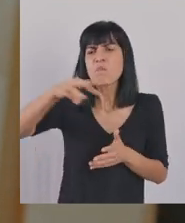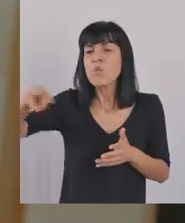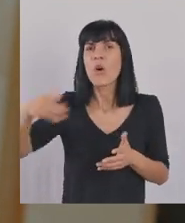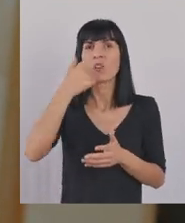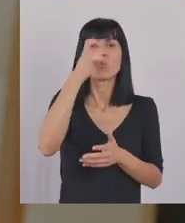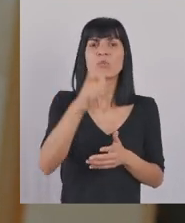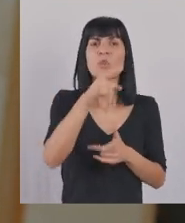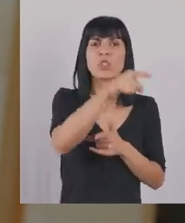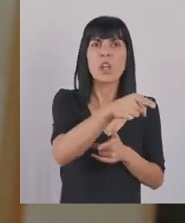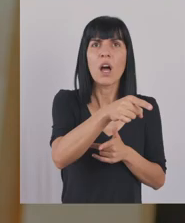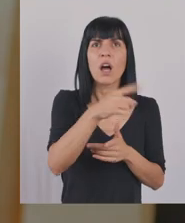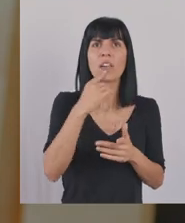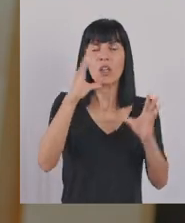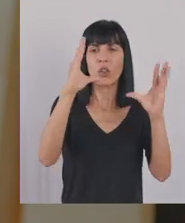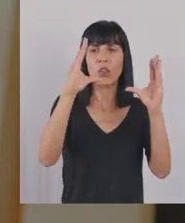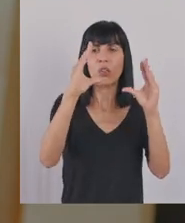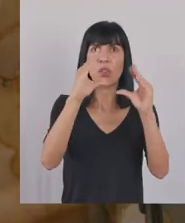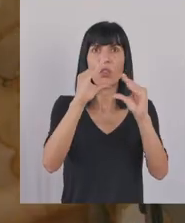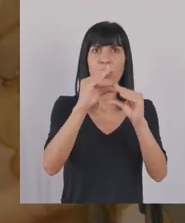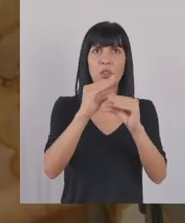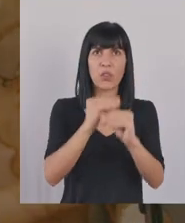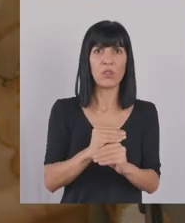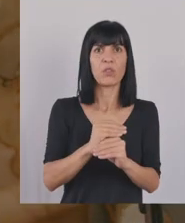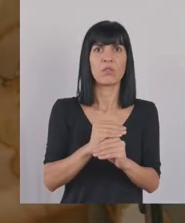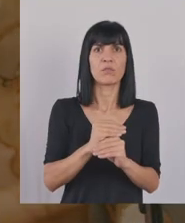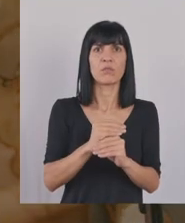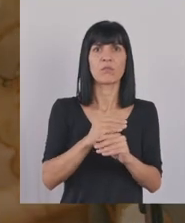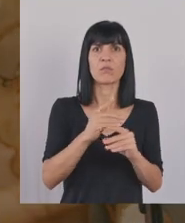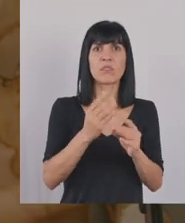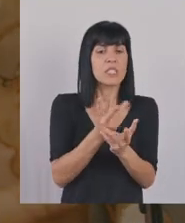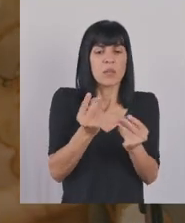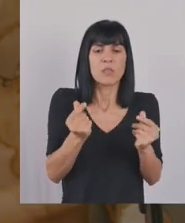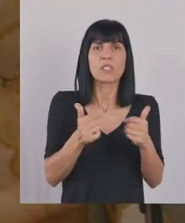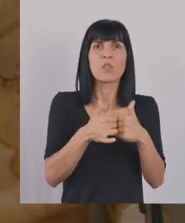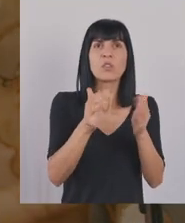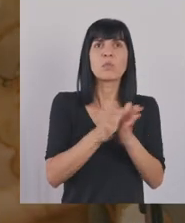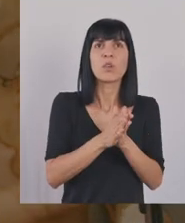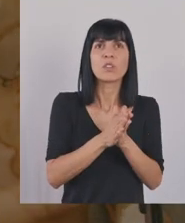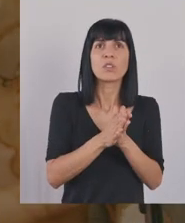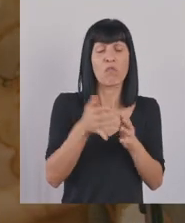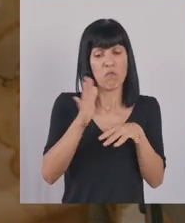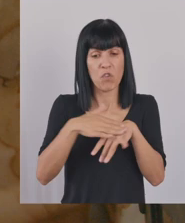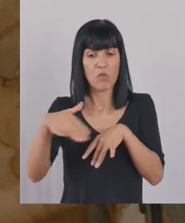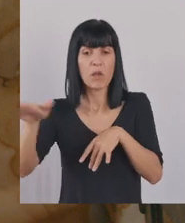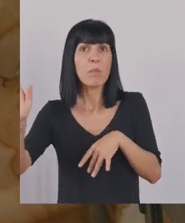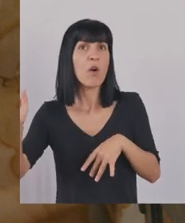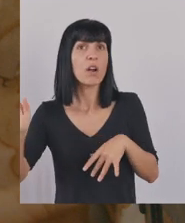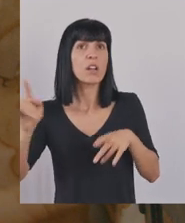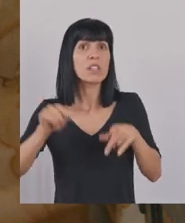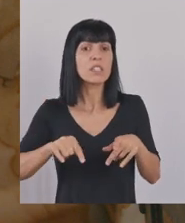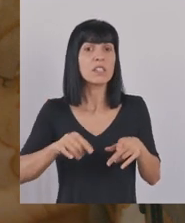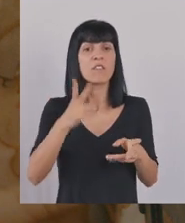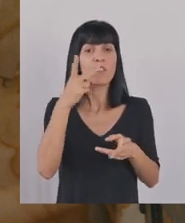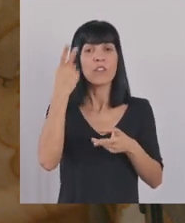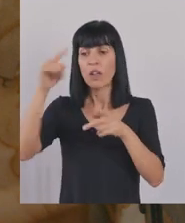de pessoas. Esgotaram a última gota de sangue da terra. E depois vieram-se embora.